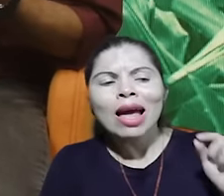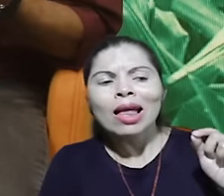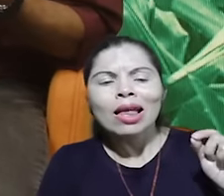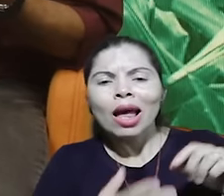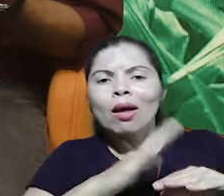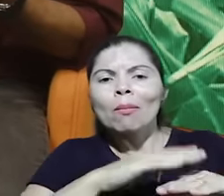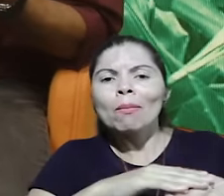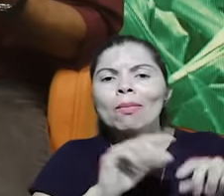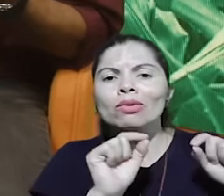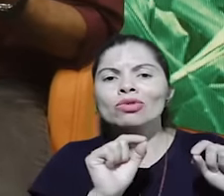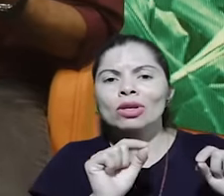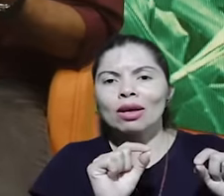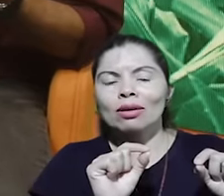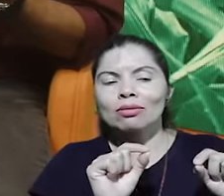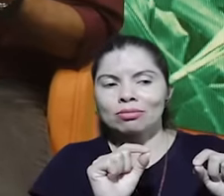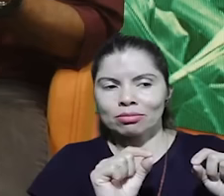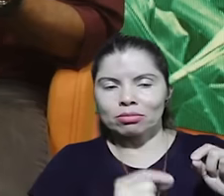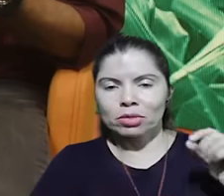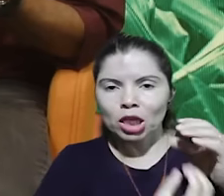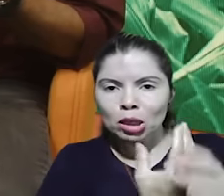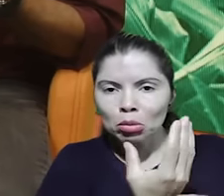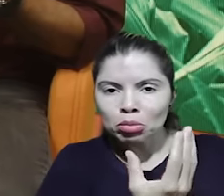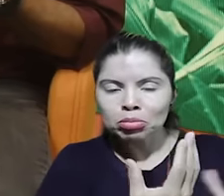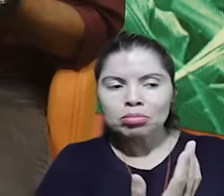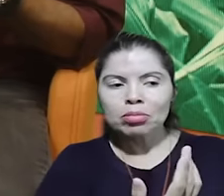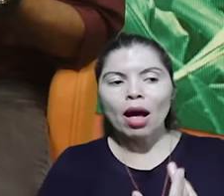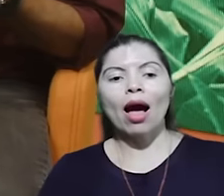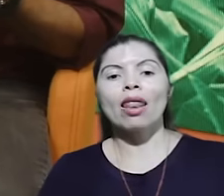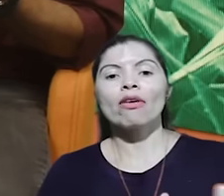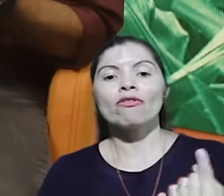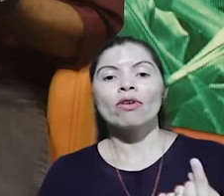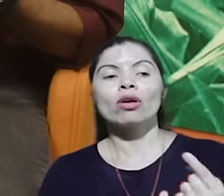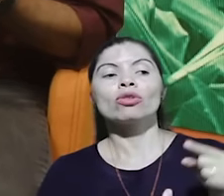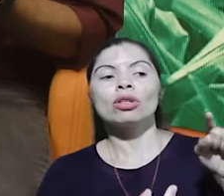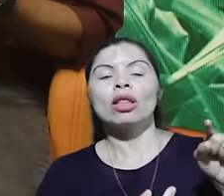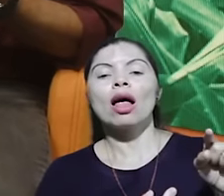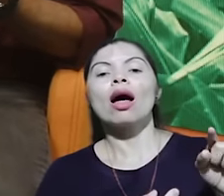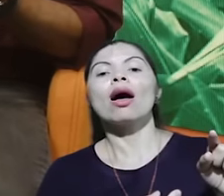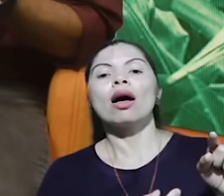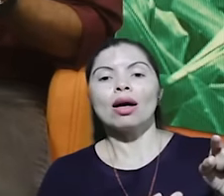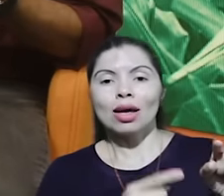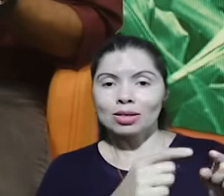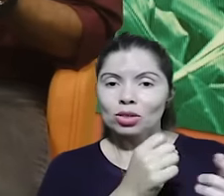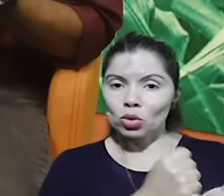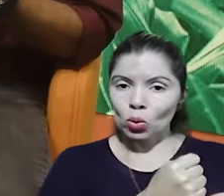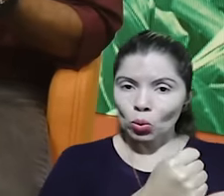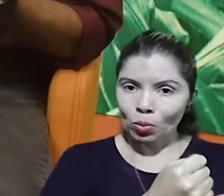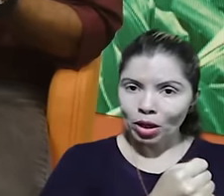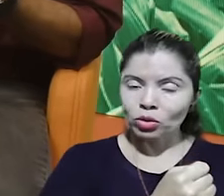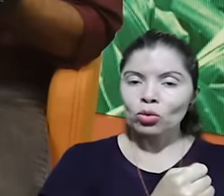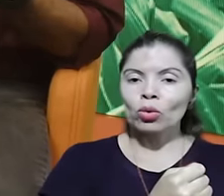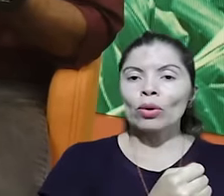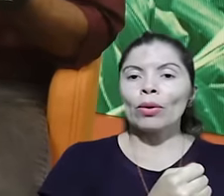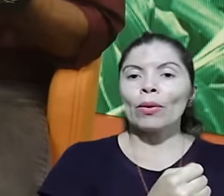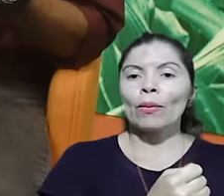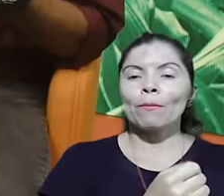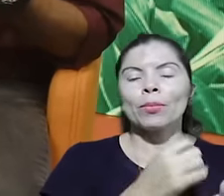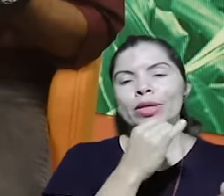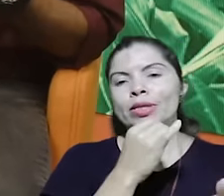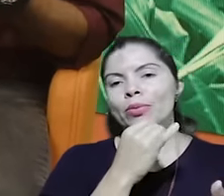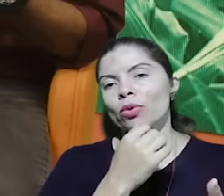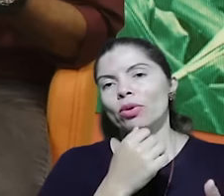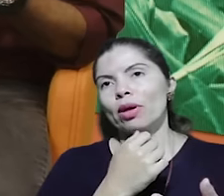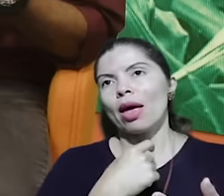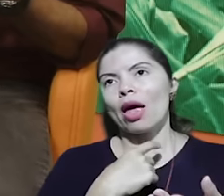né um pouco mais Eh claro né E esse documento ele emite e vai no caso por exemplo eu vou